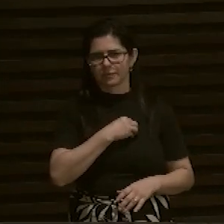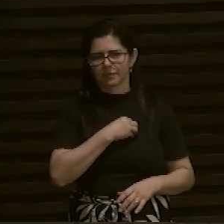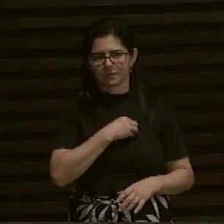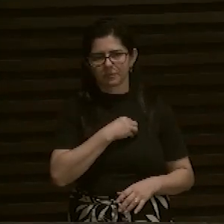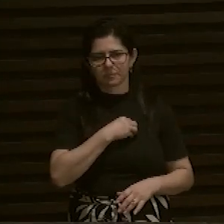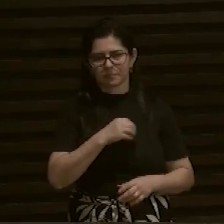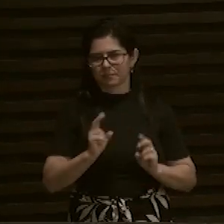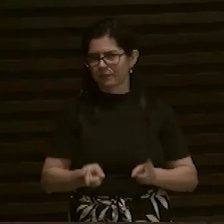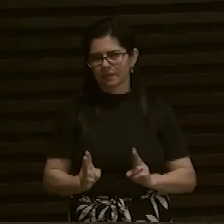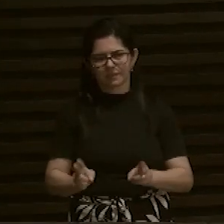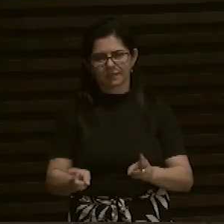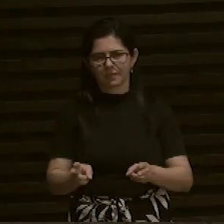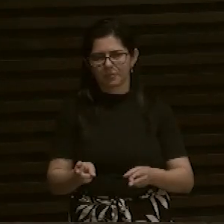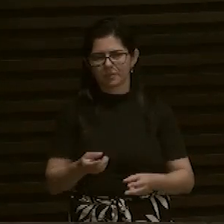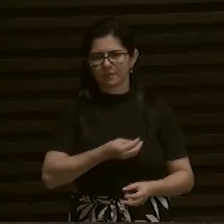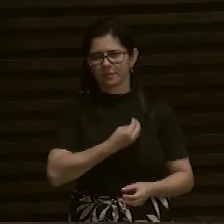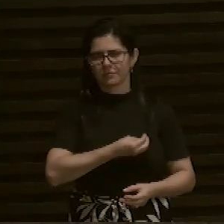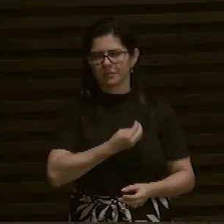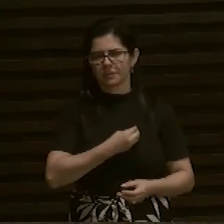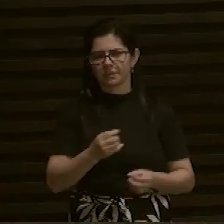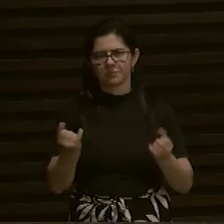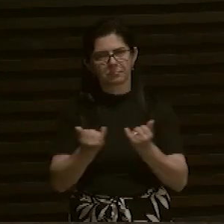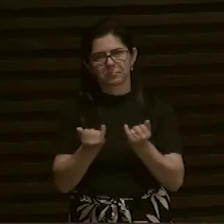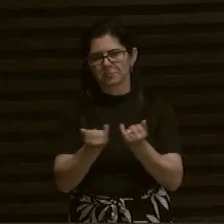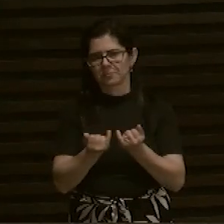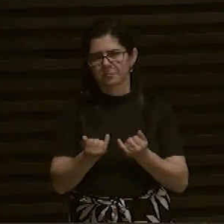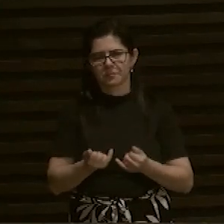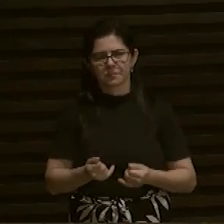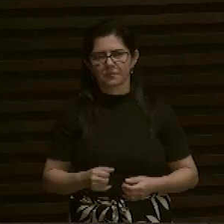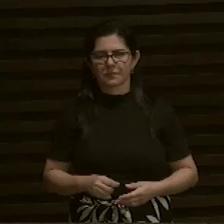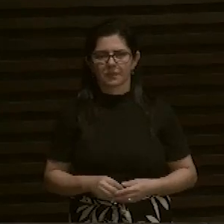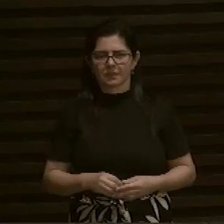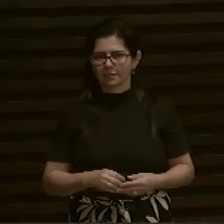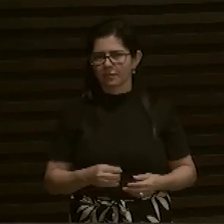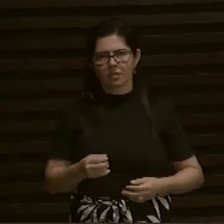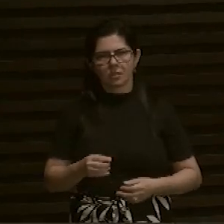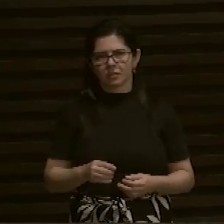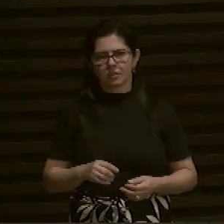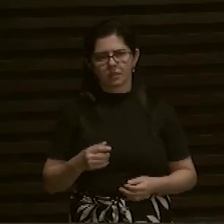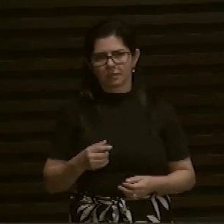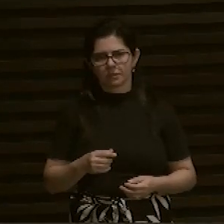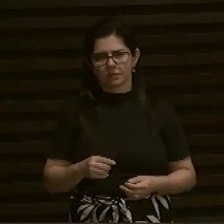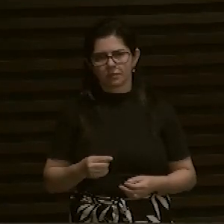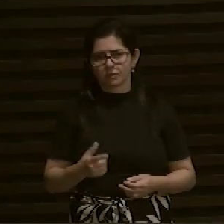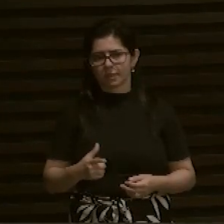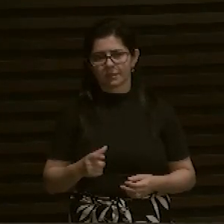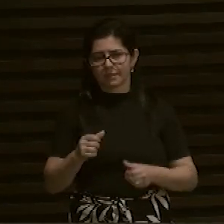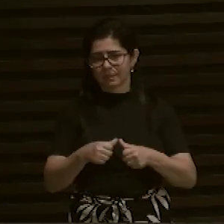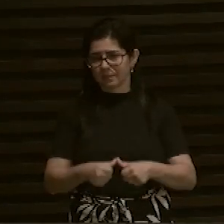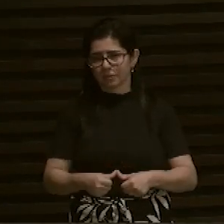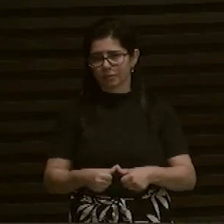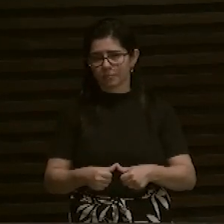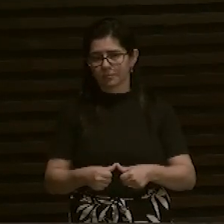Então, e estão prezando por isso, inclusive. Então, não quer dizer que eles não foram salvos ou que eles foram salvos. Quer dizer que Paulo